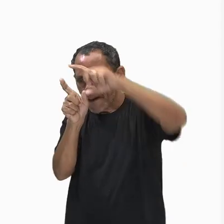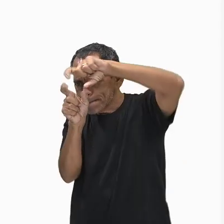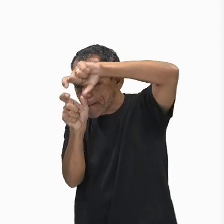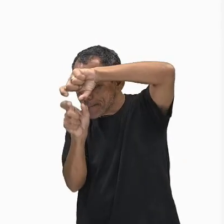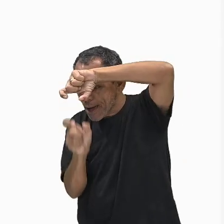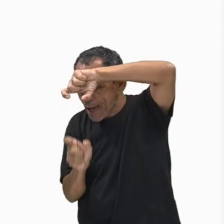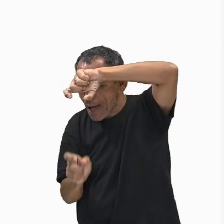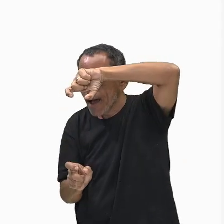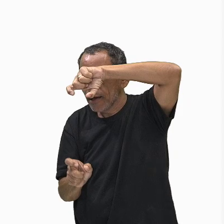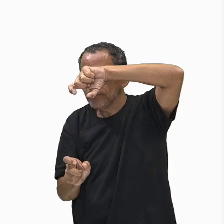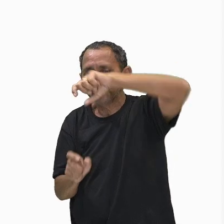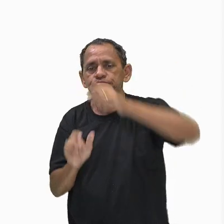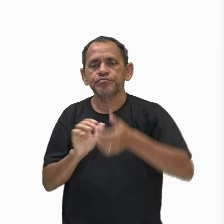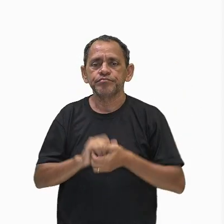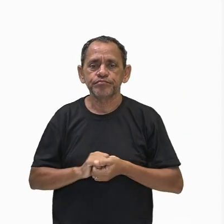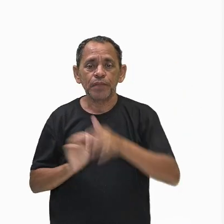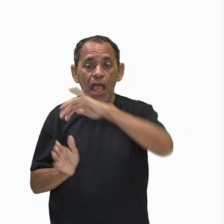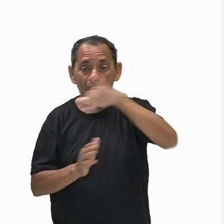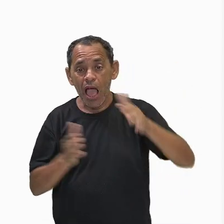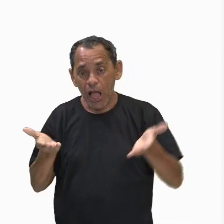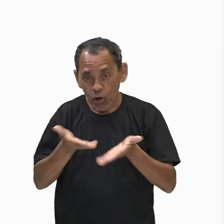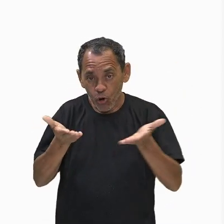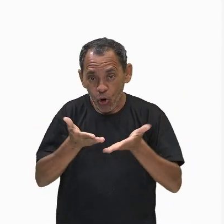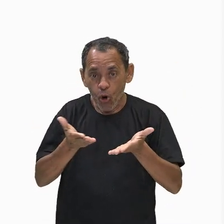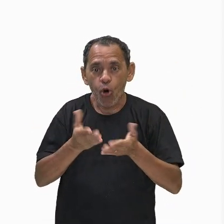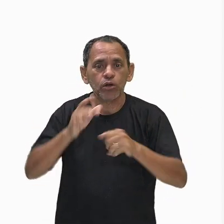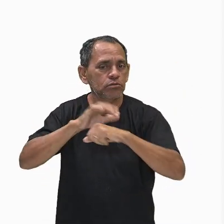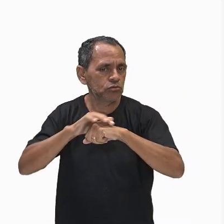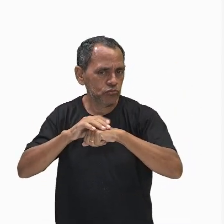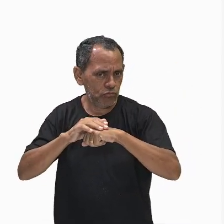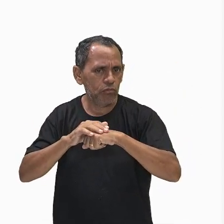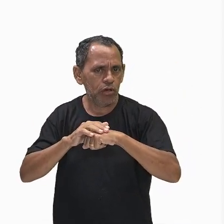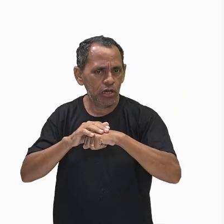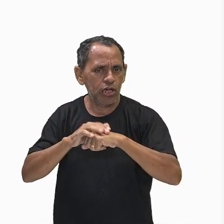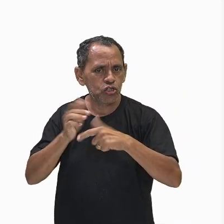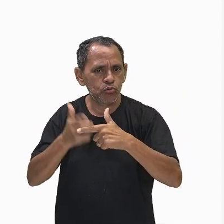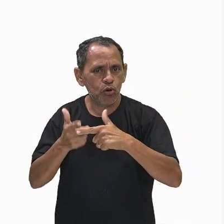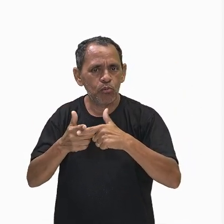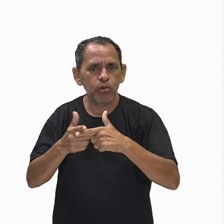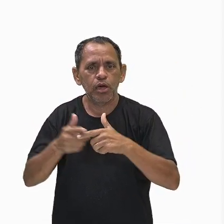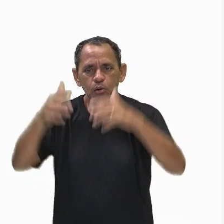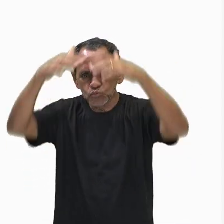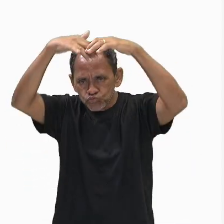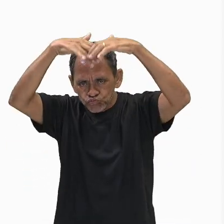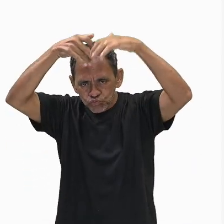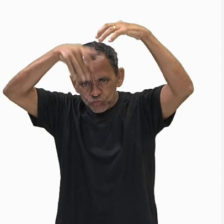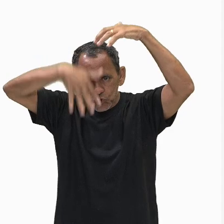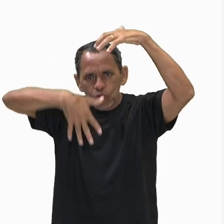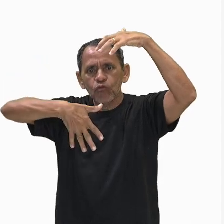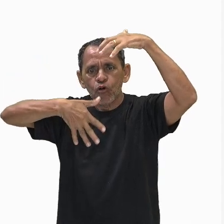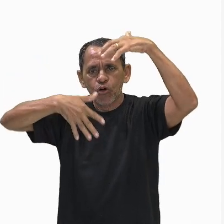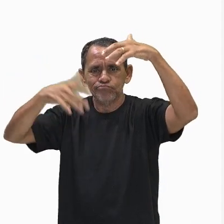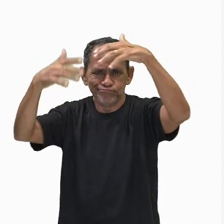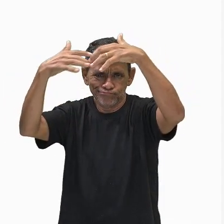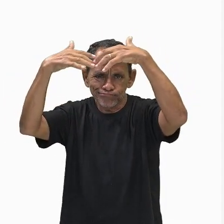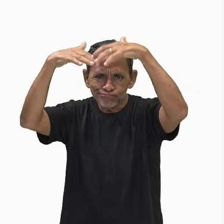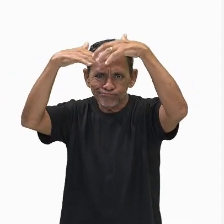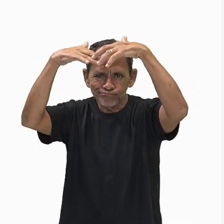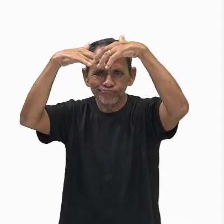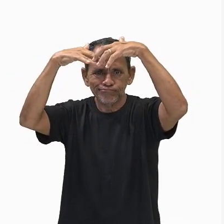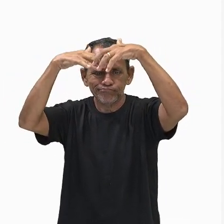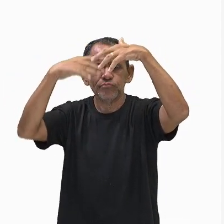as doenças que afetam o sistema nervoso. As doenças neurológicas são doenças que